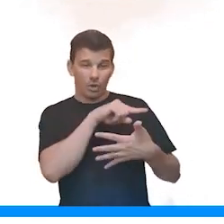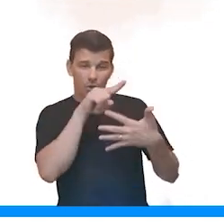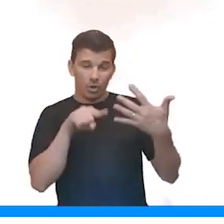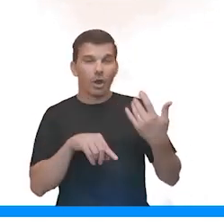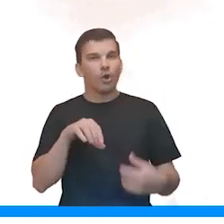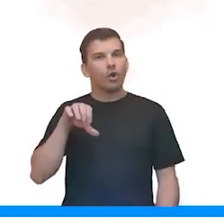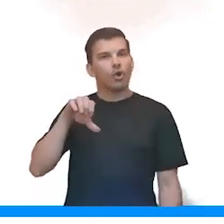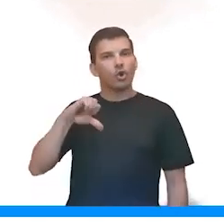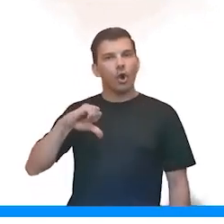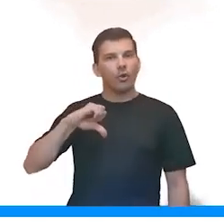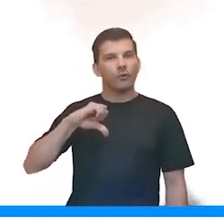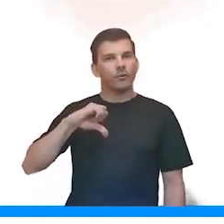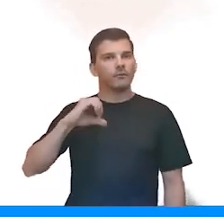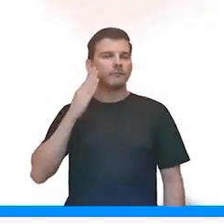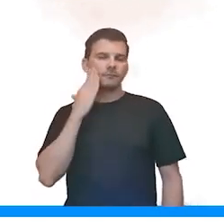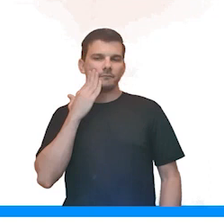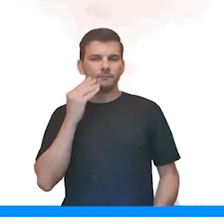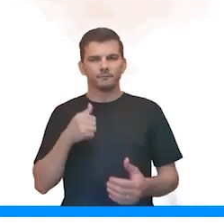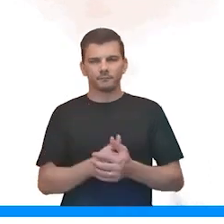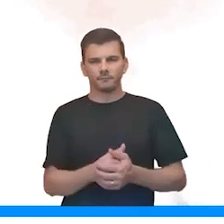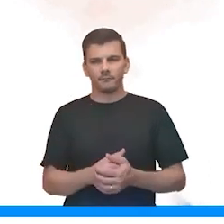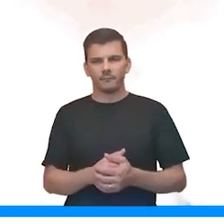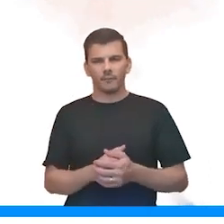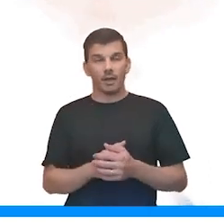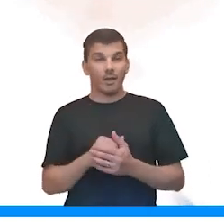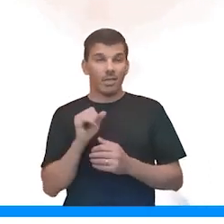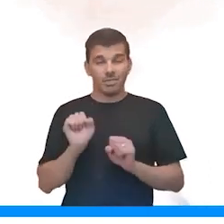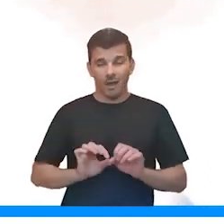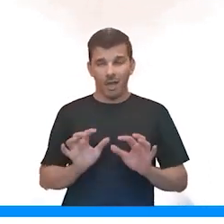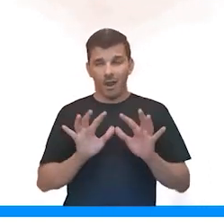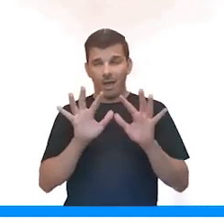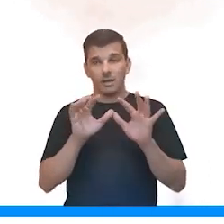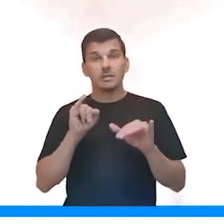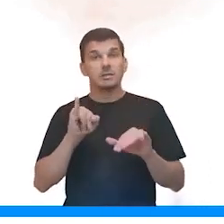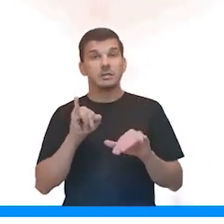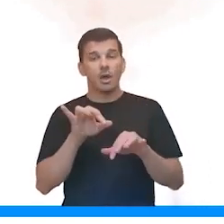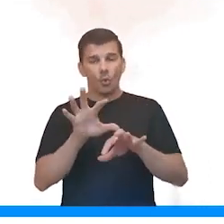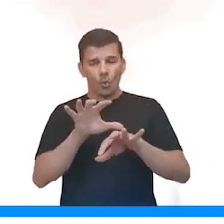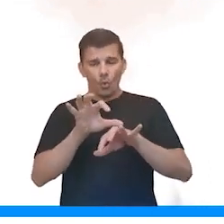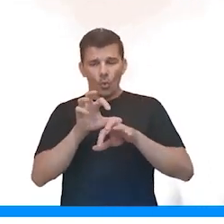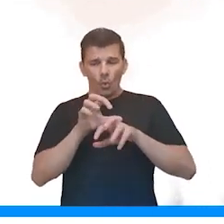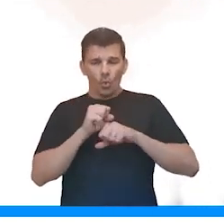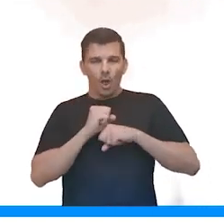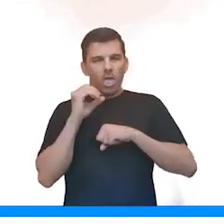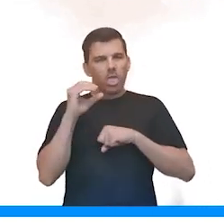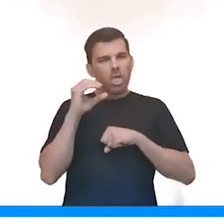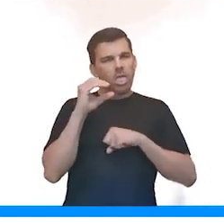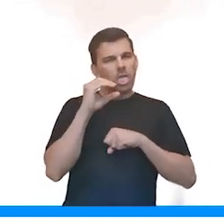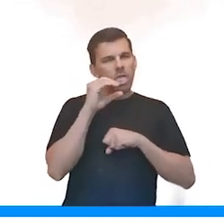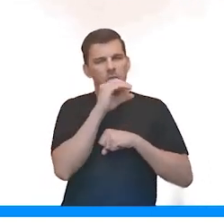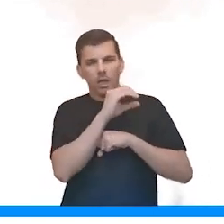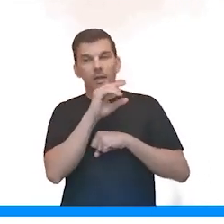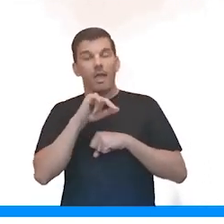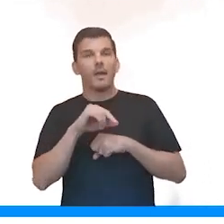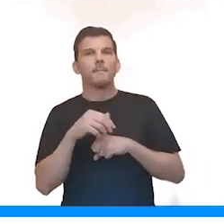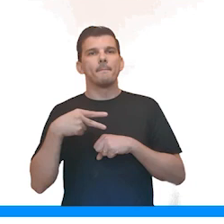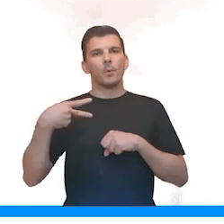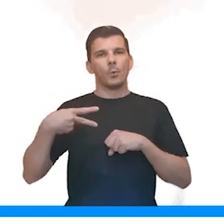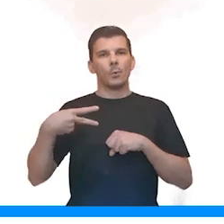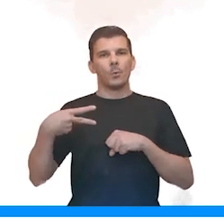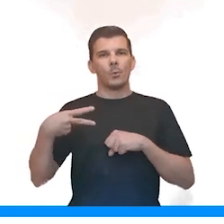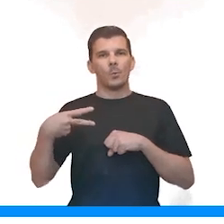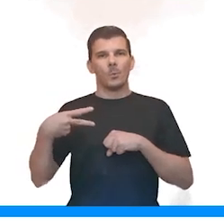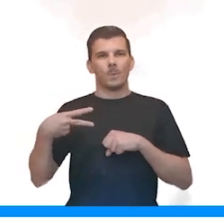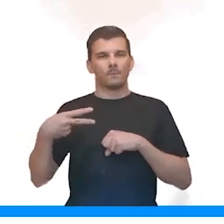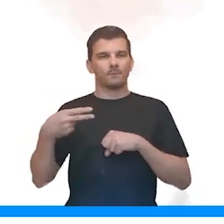tem. São 9 processos, eu vou mostrar os 9 para vocês. Olha lá, gás. Quando o gás recebe calor. Quando o gás recebe calor, a